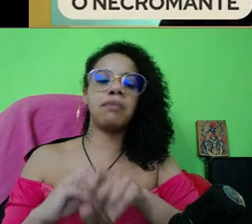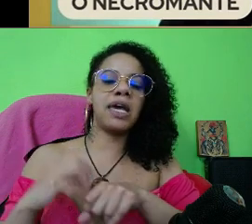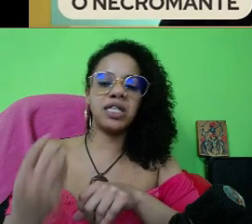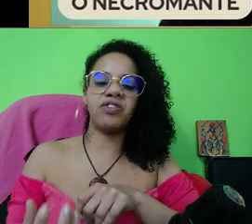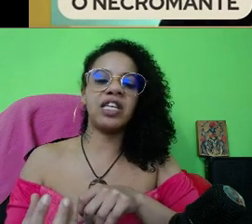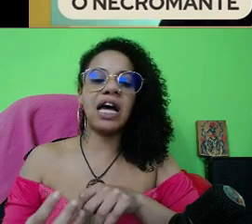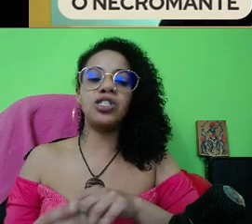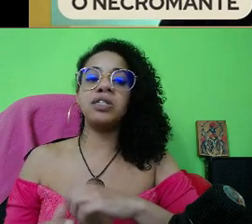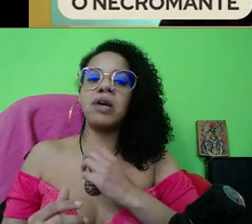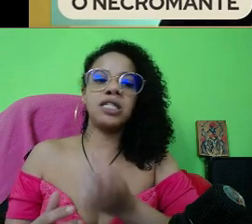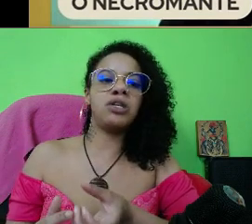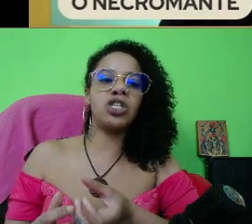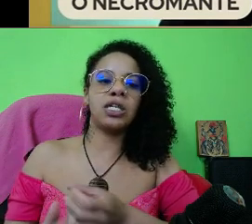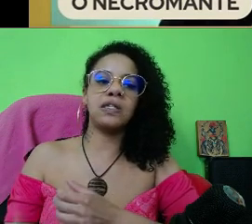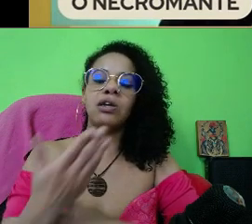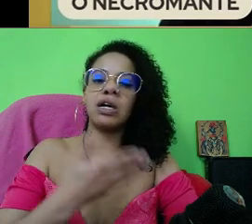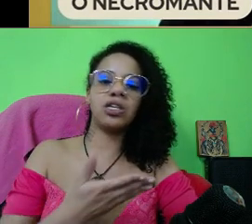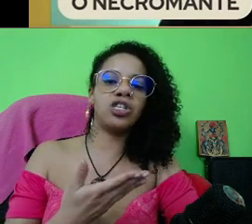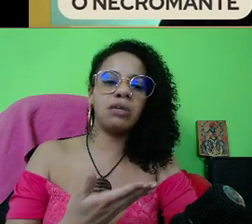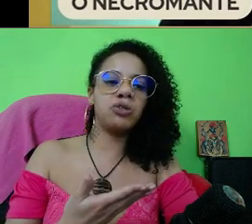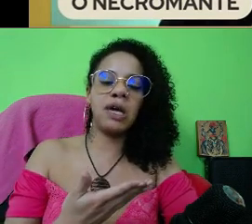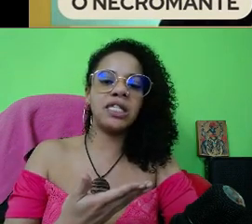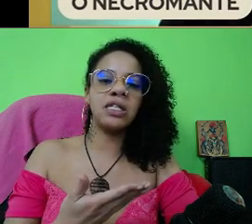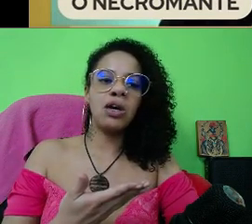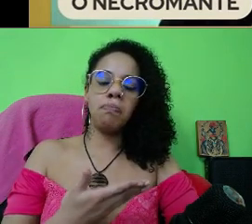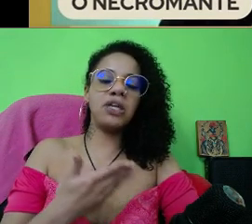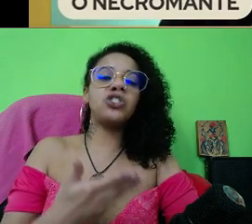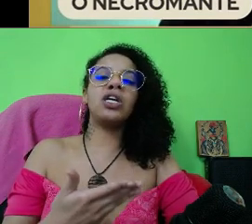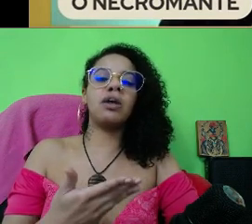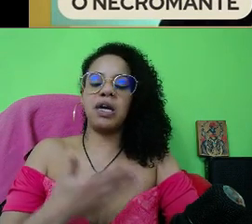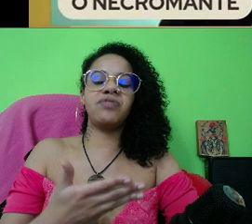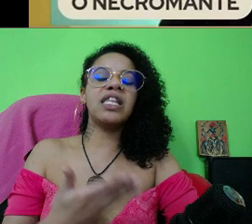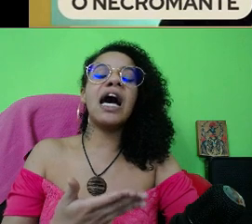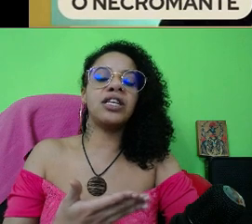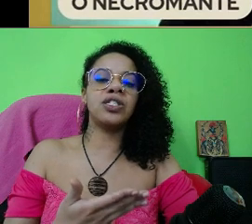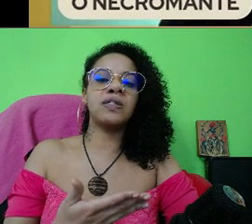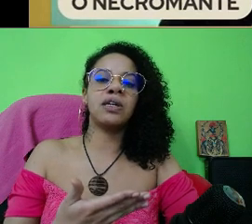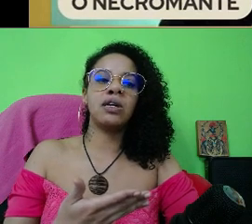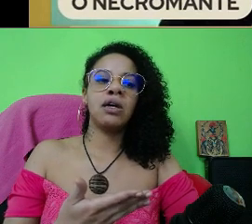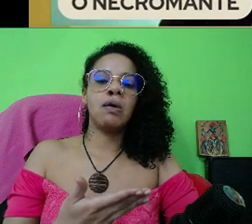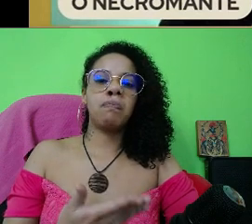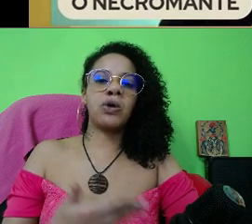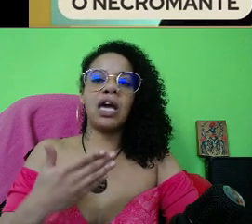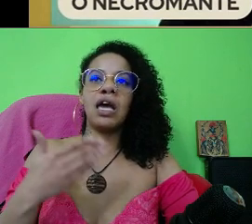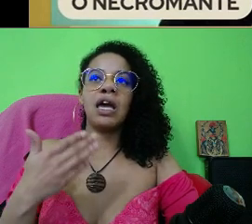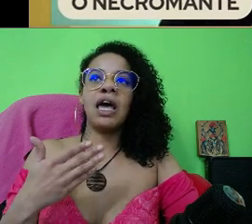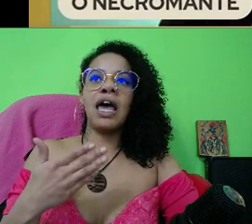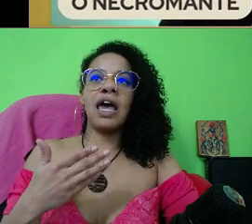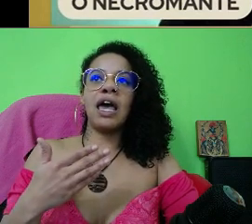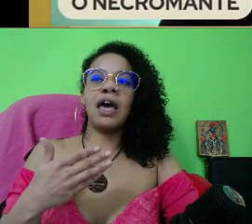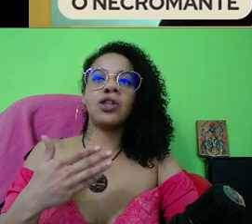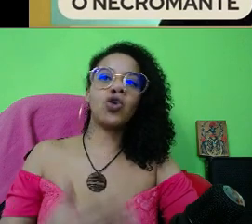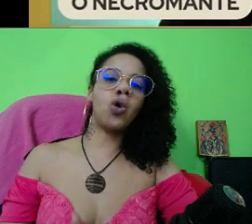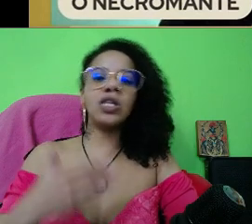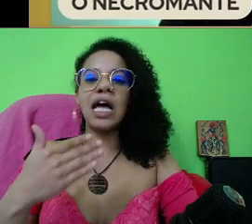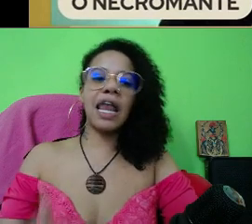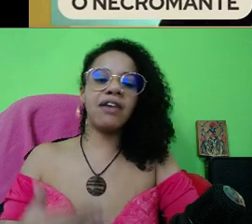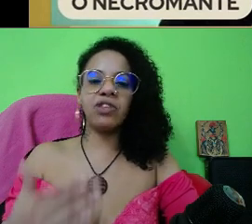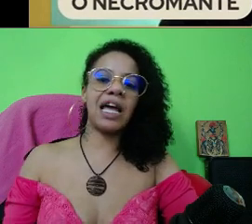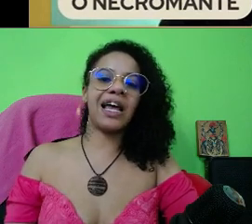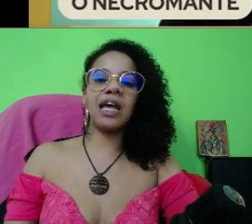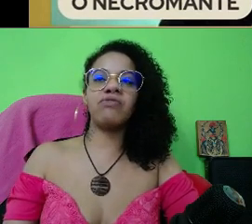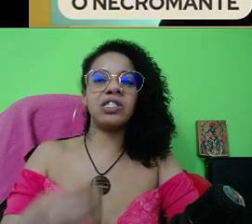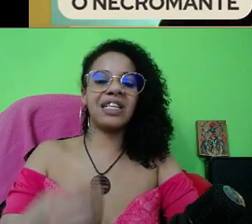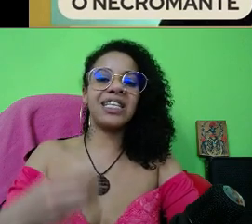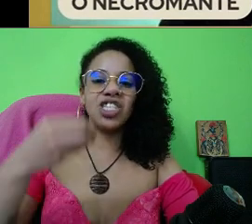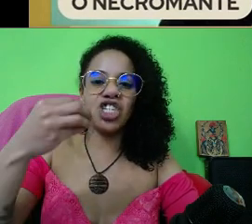aonde tem meias Verdades e meias mentiras então aqui já temos mês mentiras verdades Porque toda